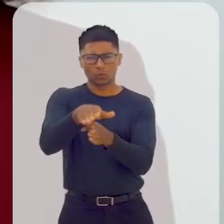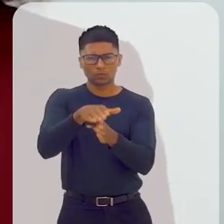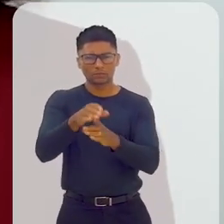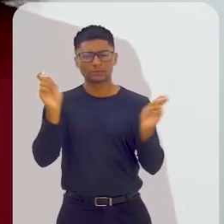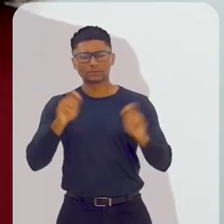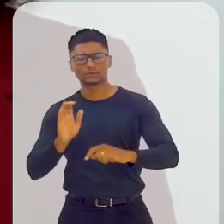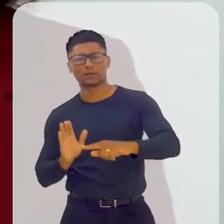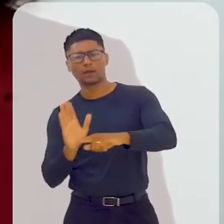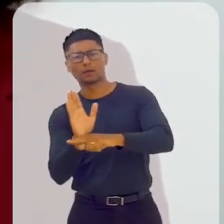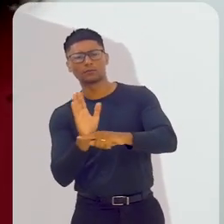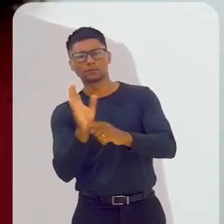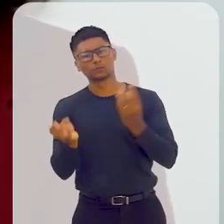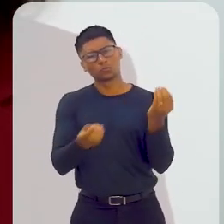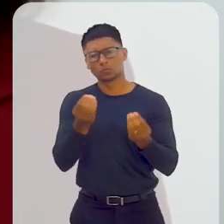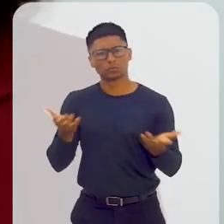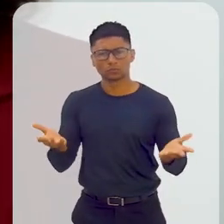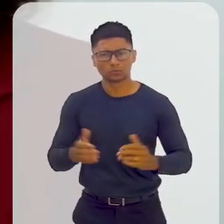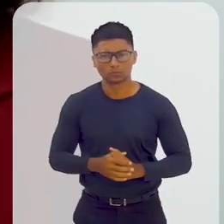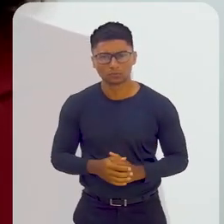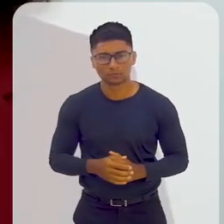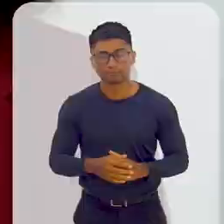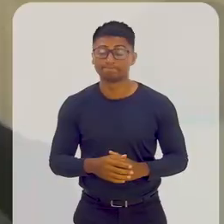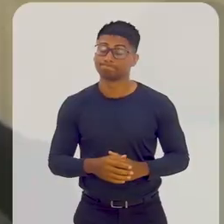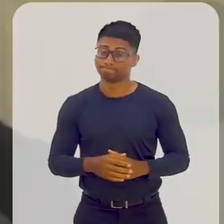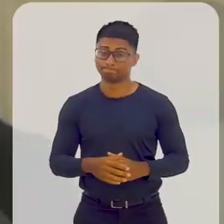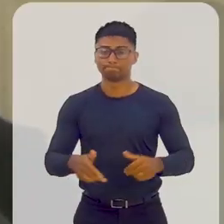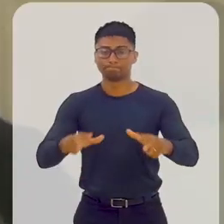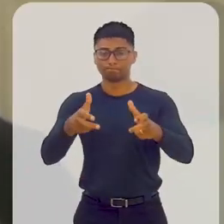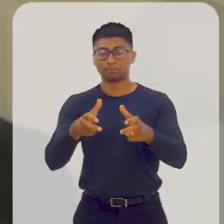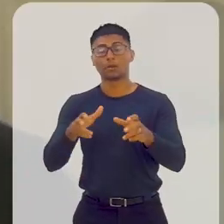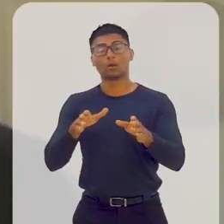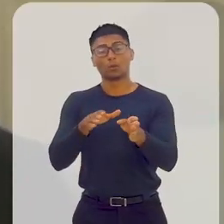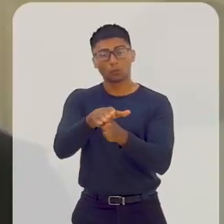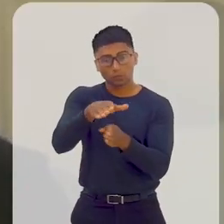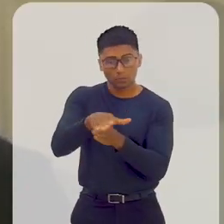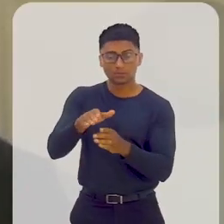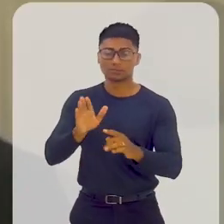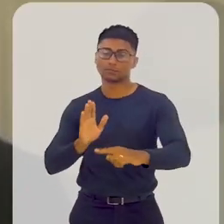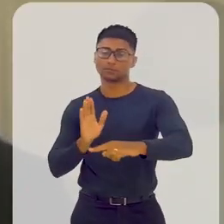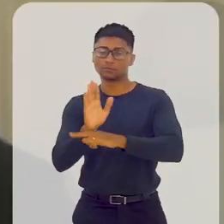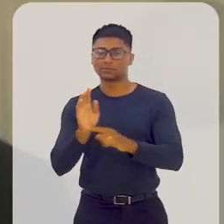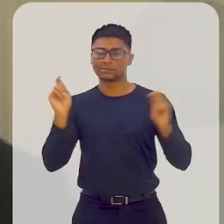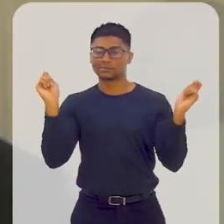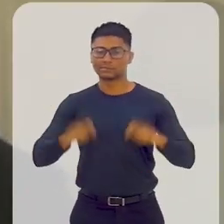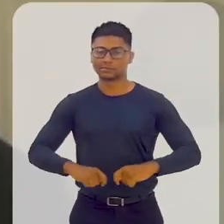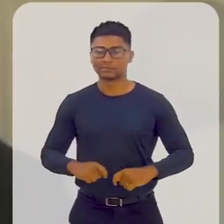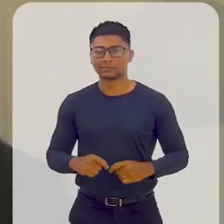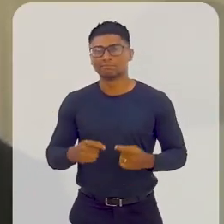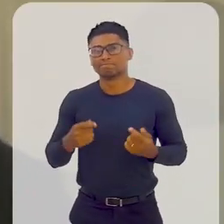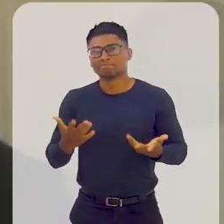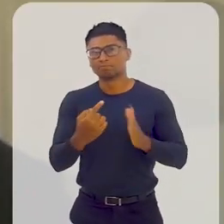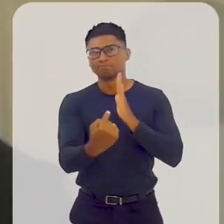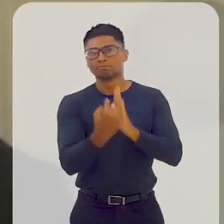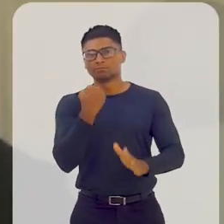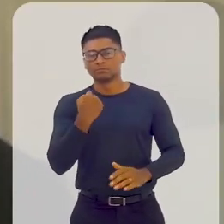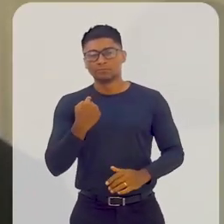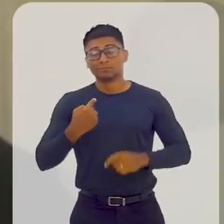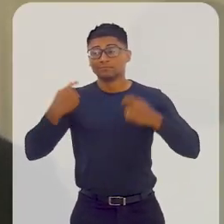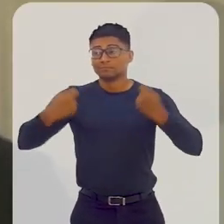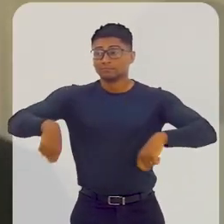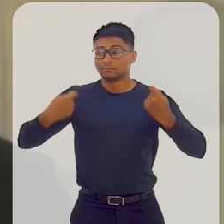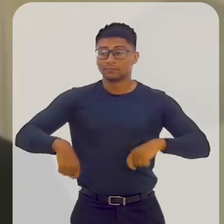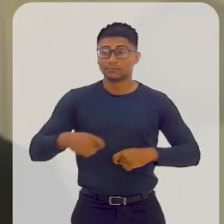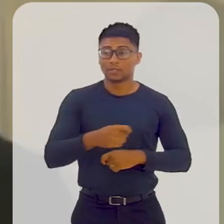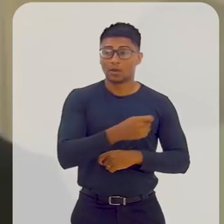no desenho dessa agenda, no que é preciso ser feito? O conselho pode elaborar, aí é uma pergunta que você está fazendo,